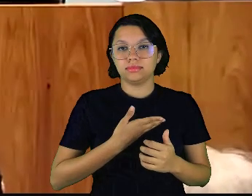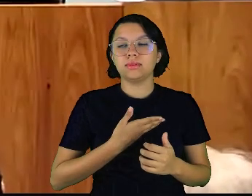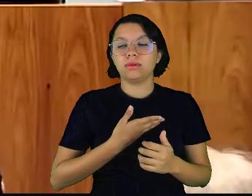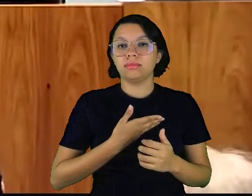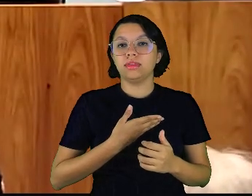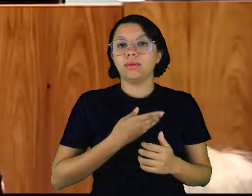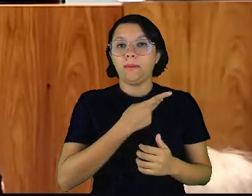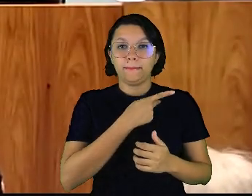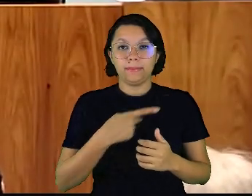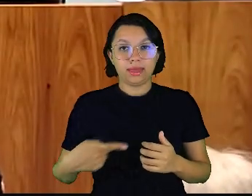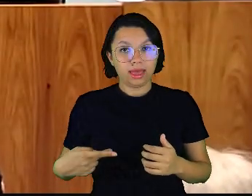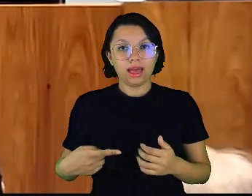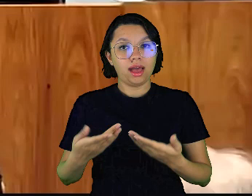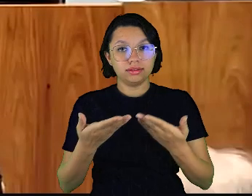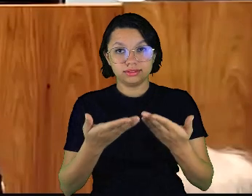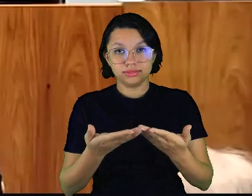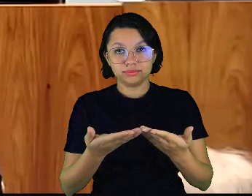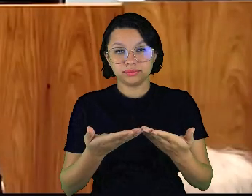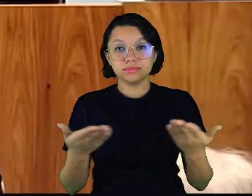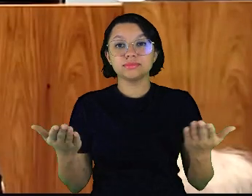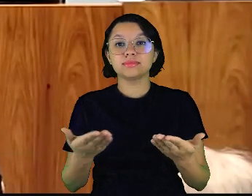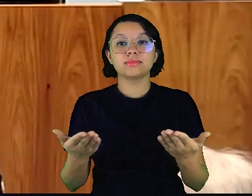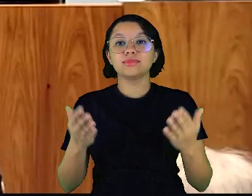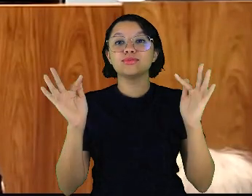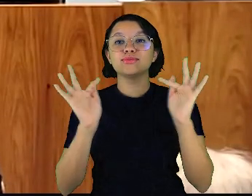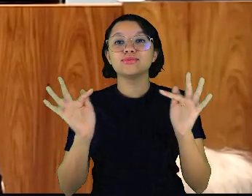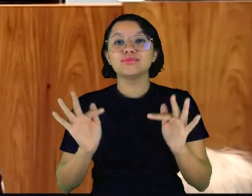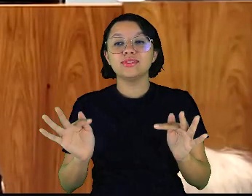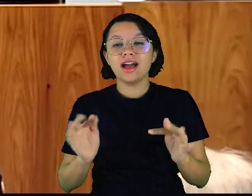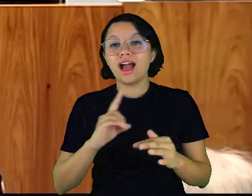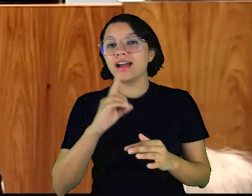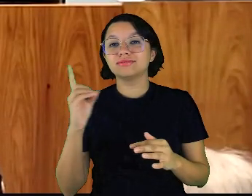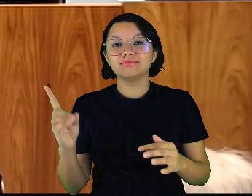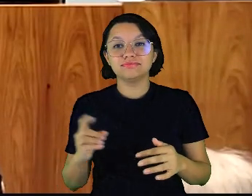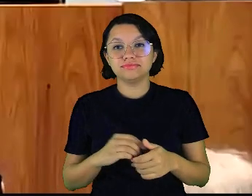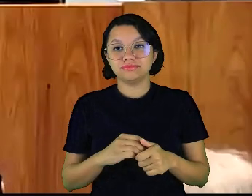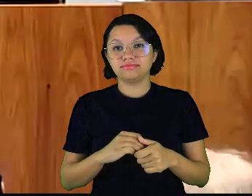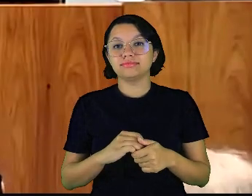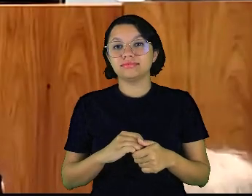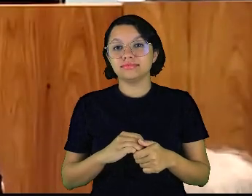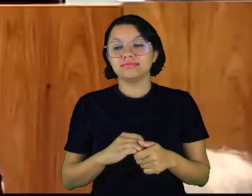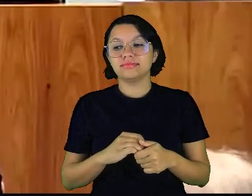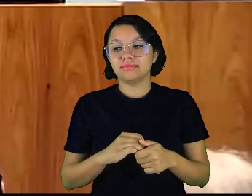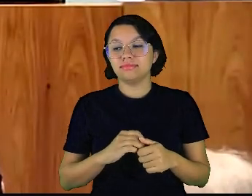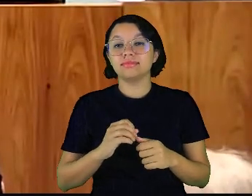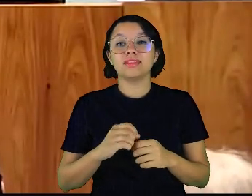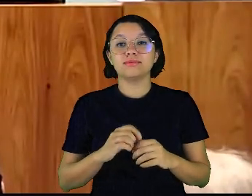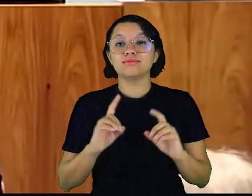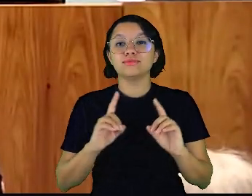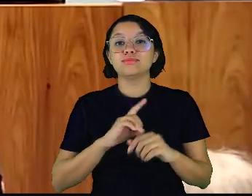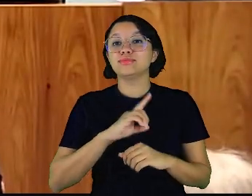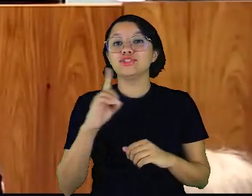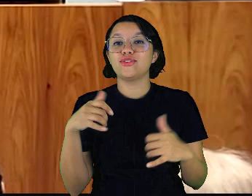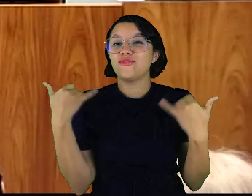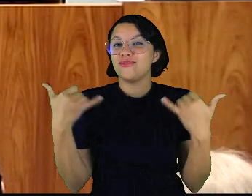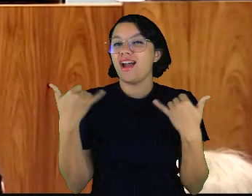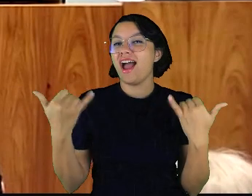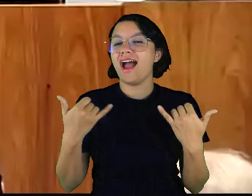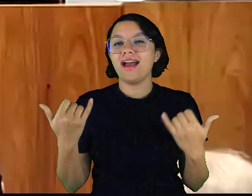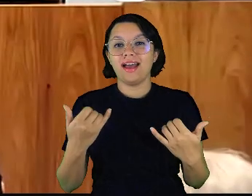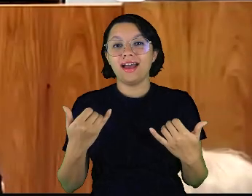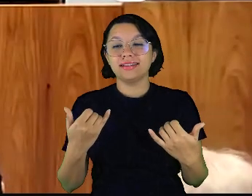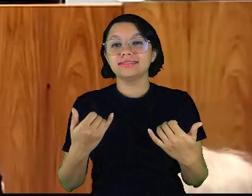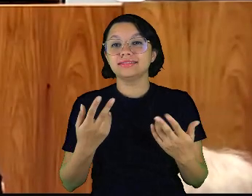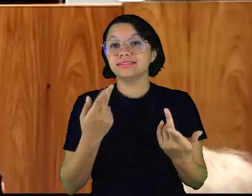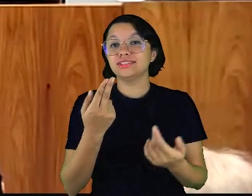Senhora presidente, hoje é um dia de alegria, um dia de festa, como